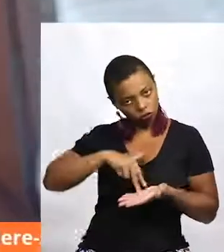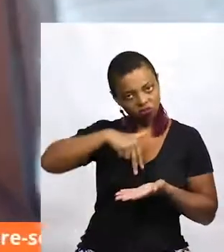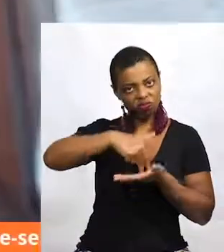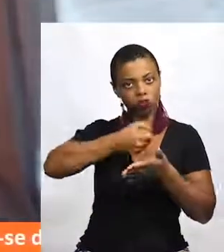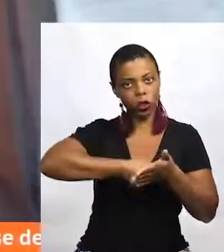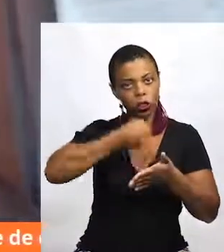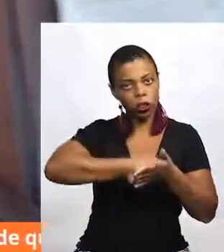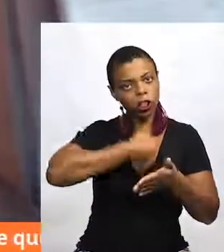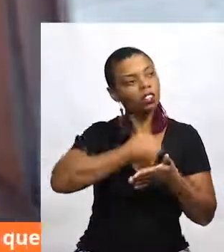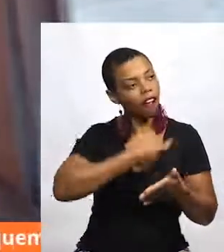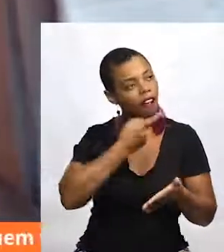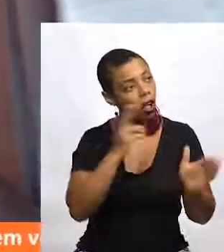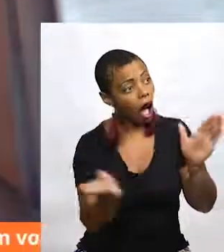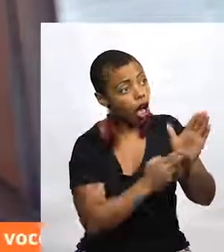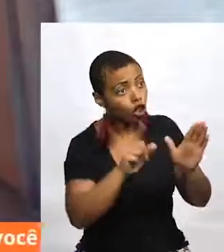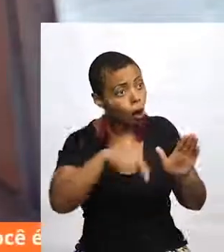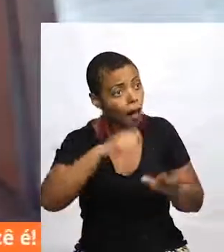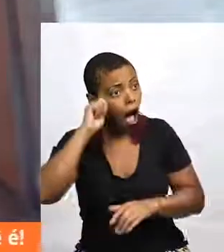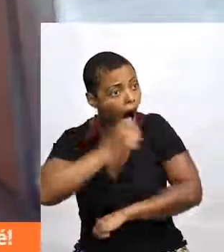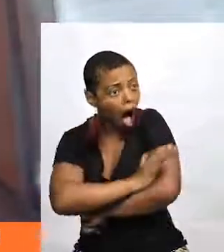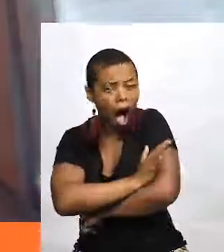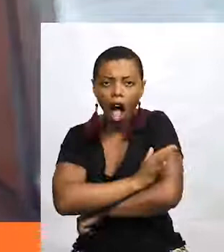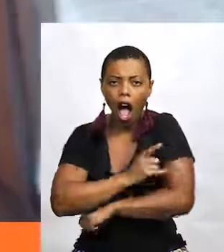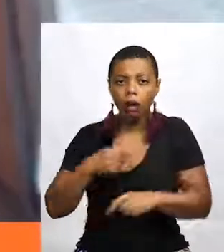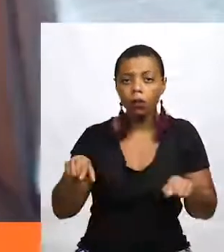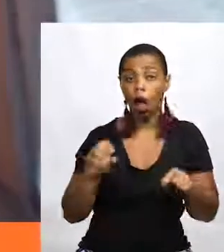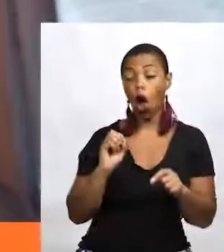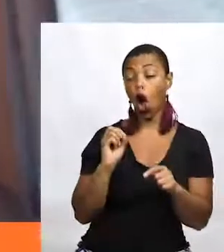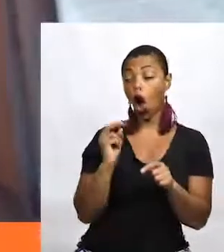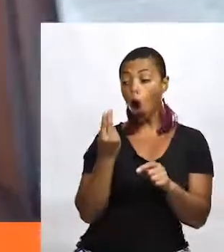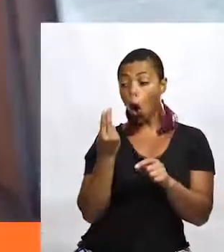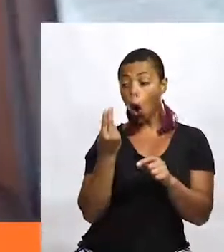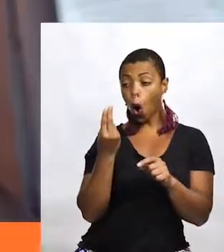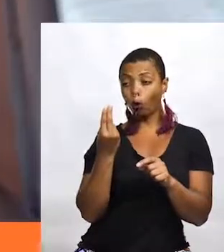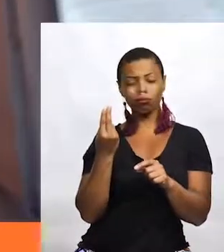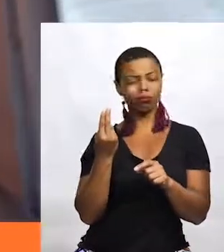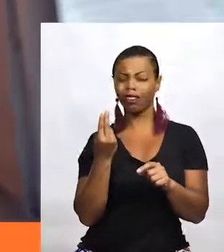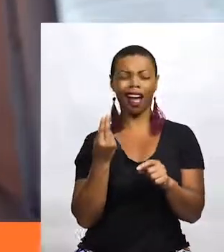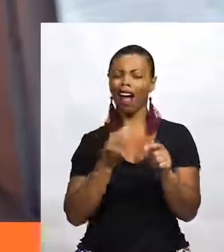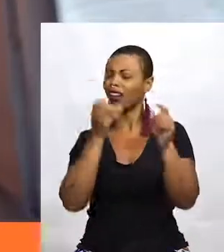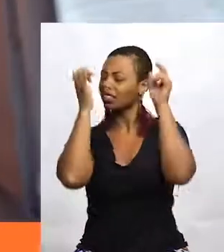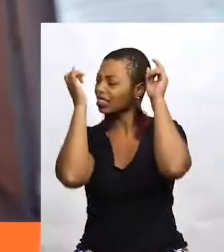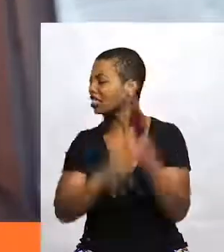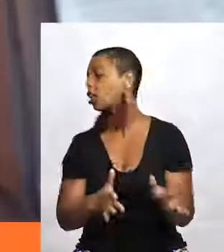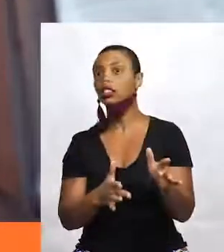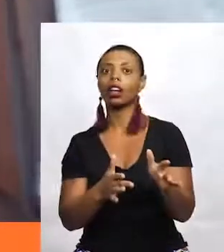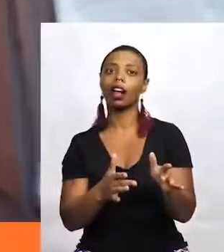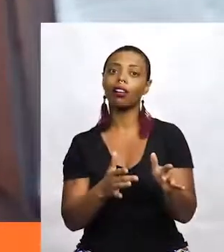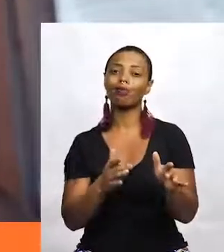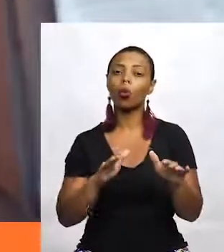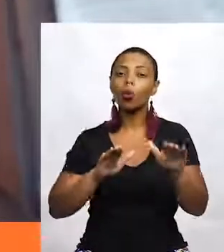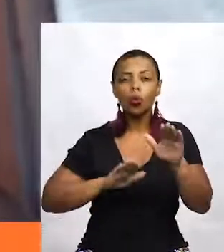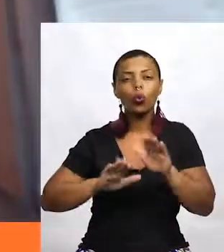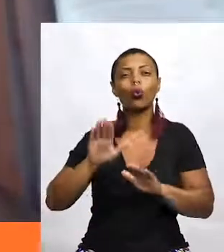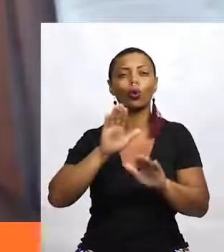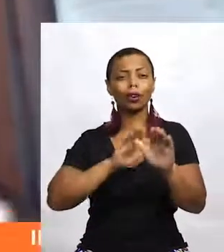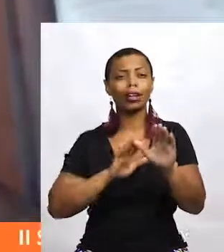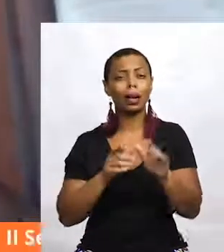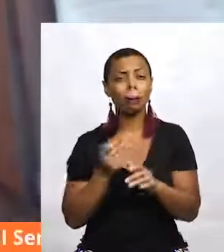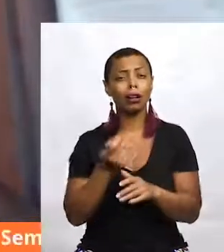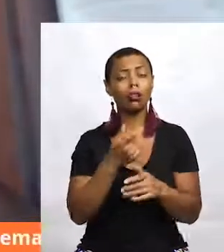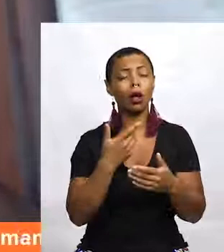a toalha, essas zonas são separadas por uma linha muito tênue. Então, eu vou dar para vocês o meu segredo da vida. Eu me